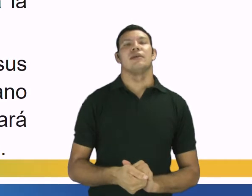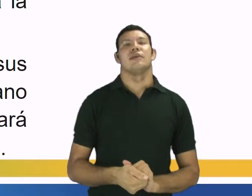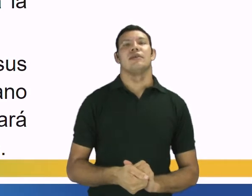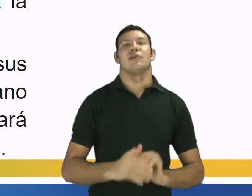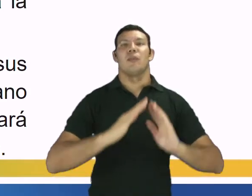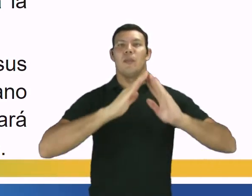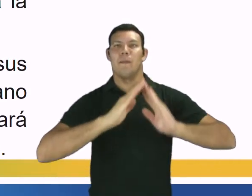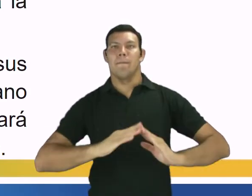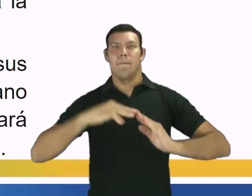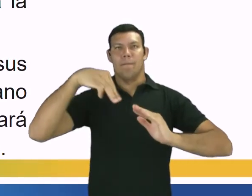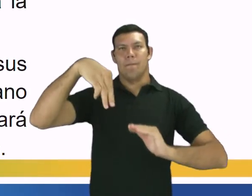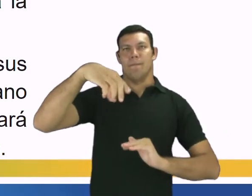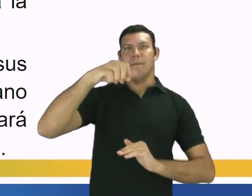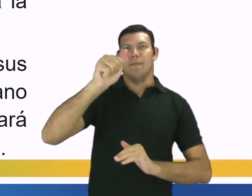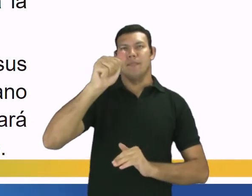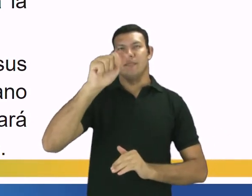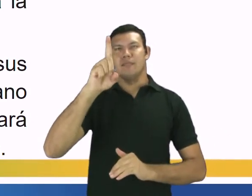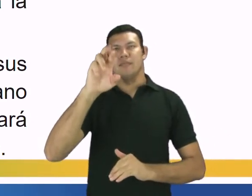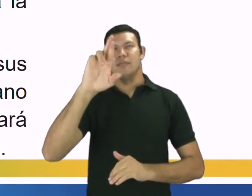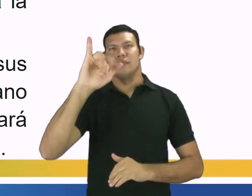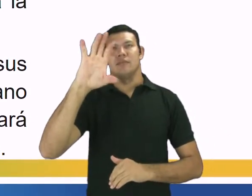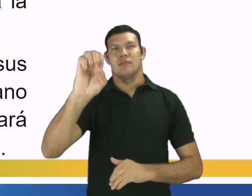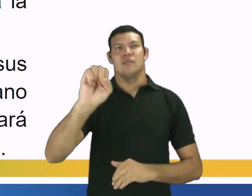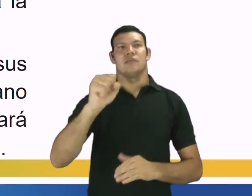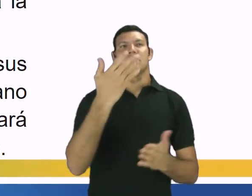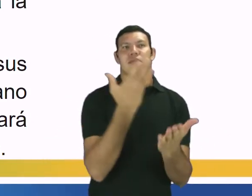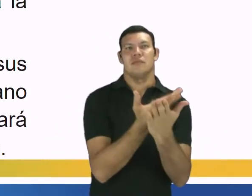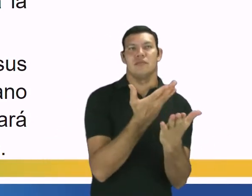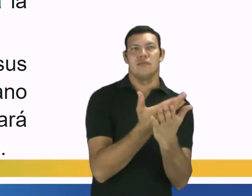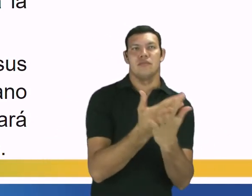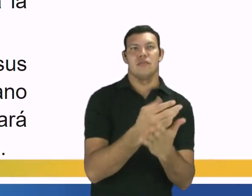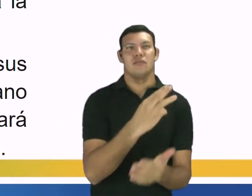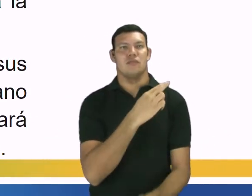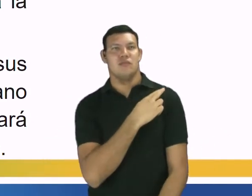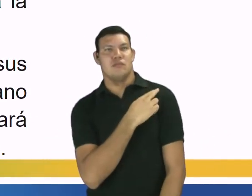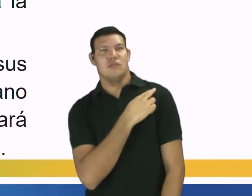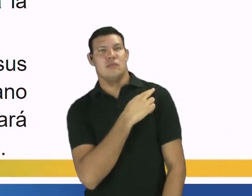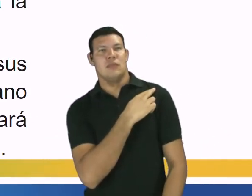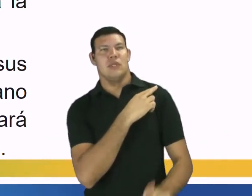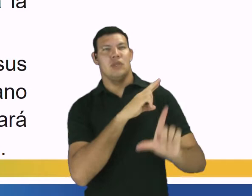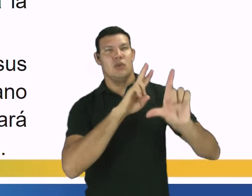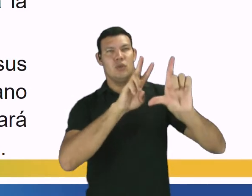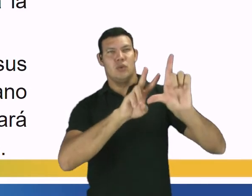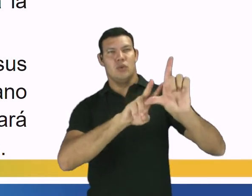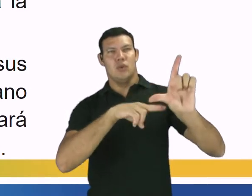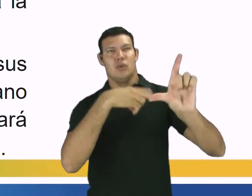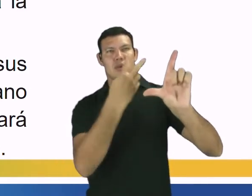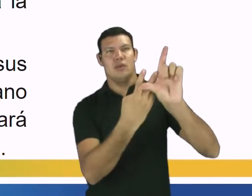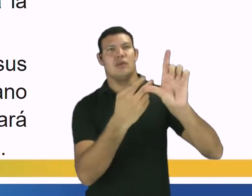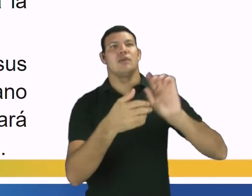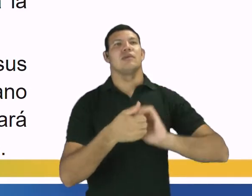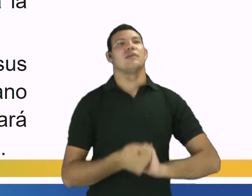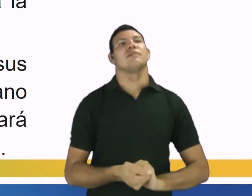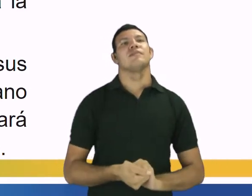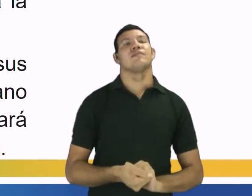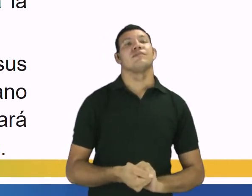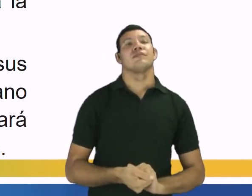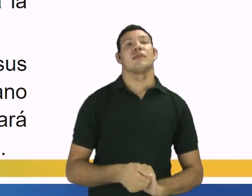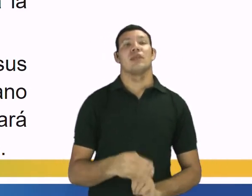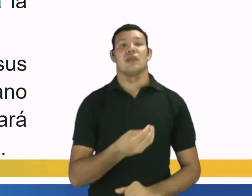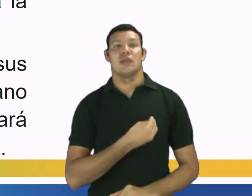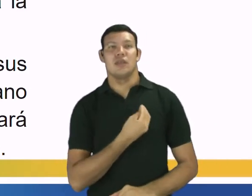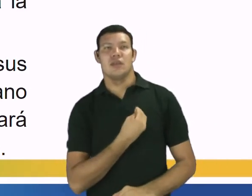com minha família, formada por meu padre, minha mãe, minha avó e meu irmão maior. Minha